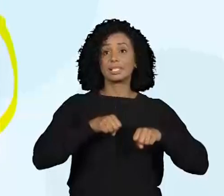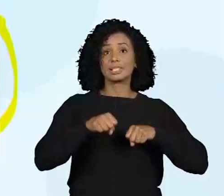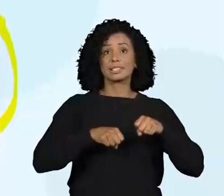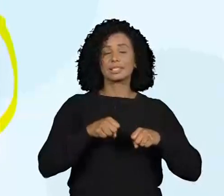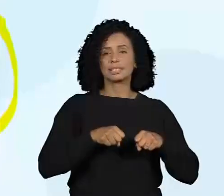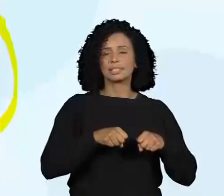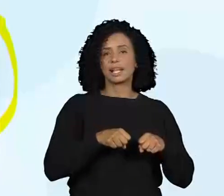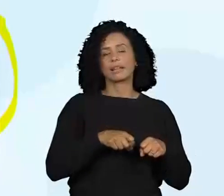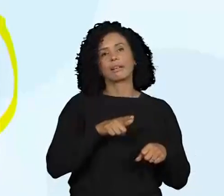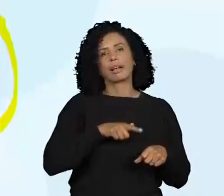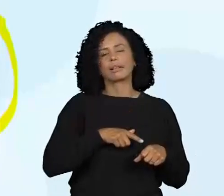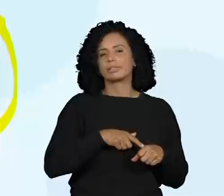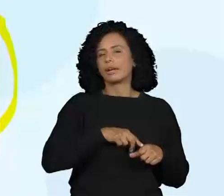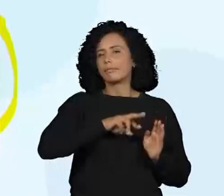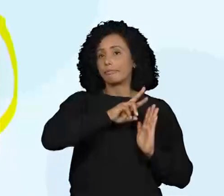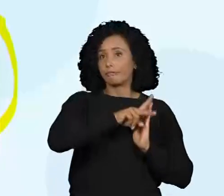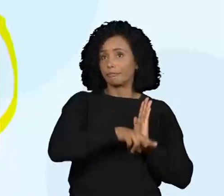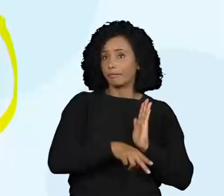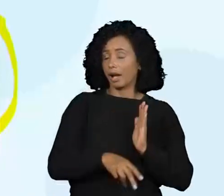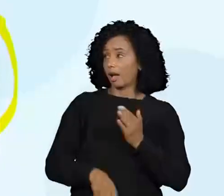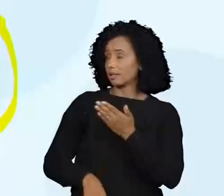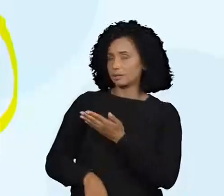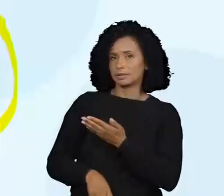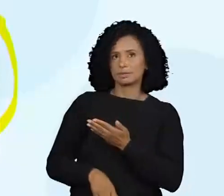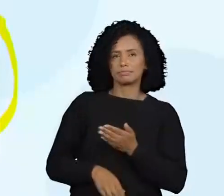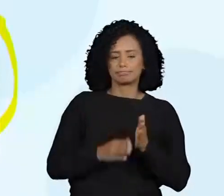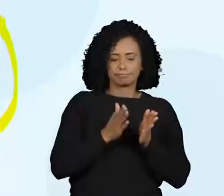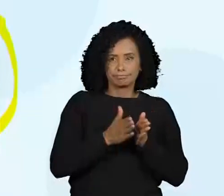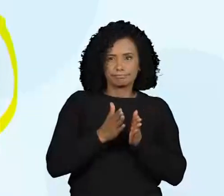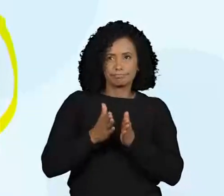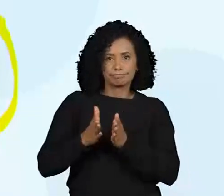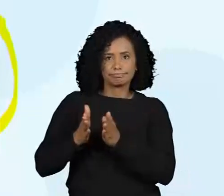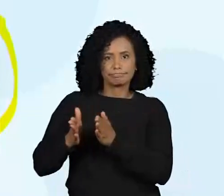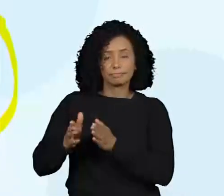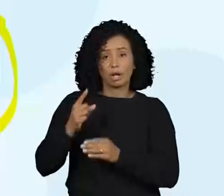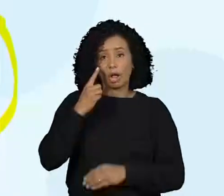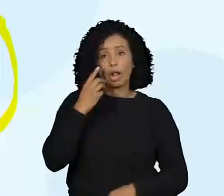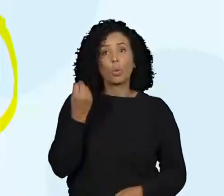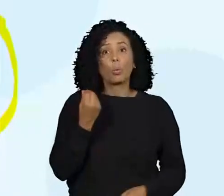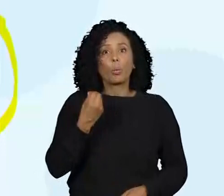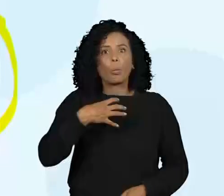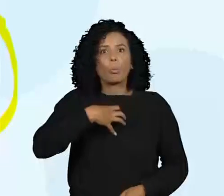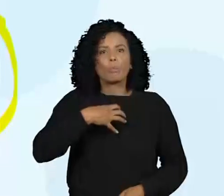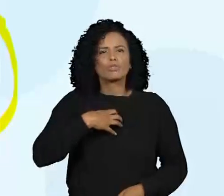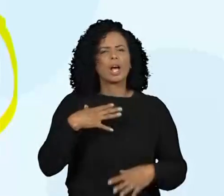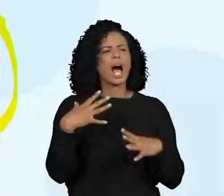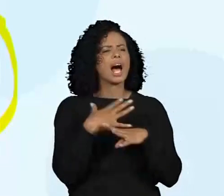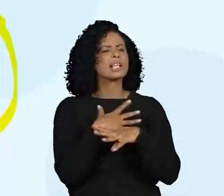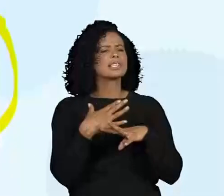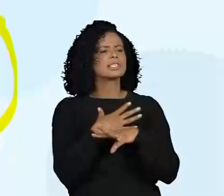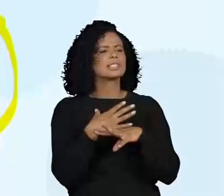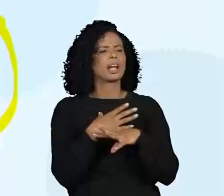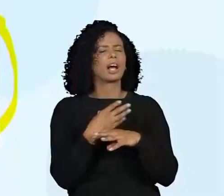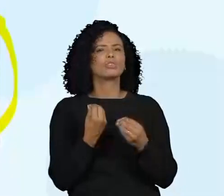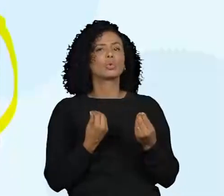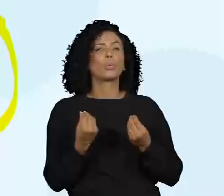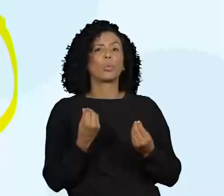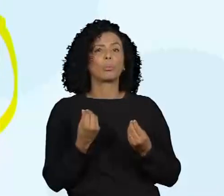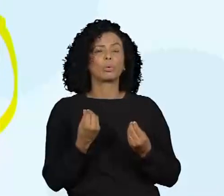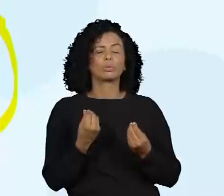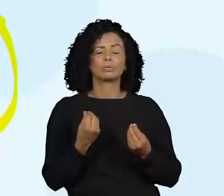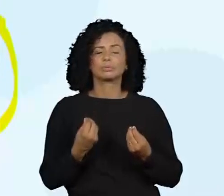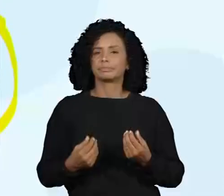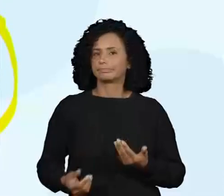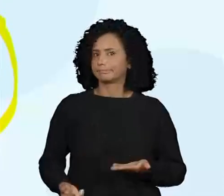Hoje já começa a discutir o meio de locomoção na cidade. Será que eu posso me locomover de uma forma sustentável, onde